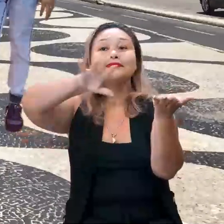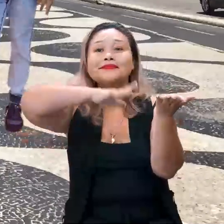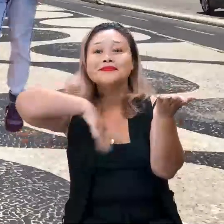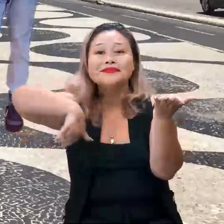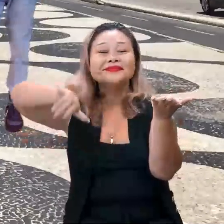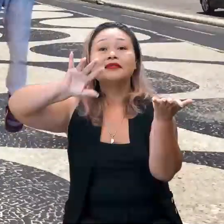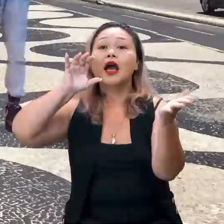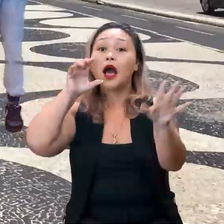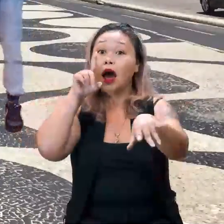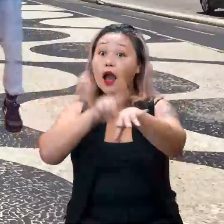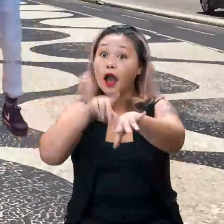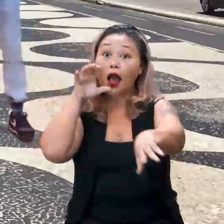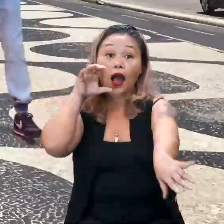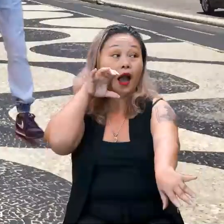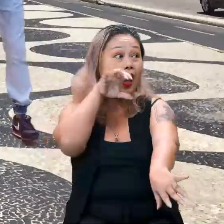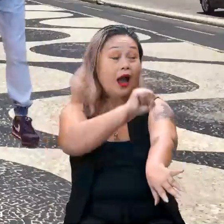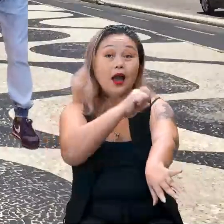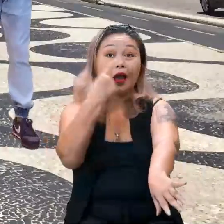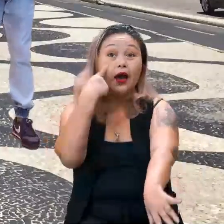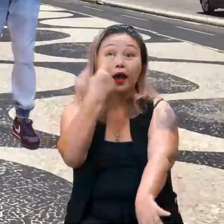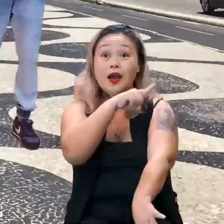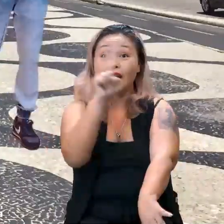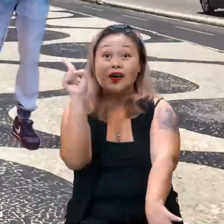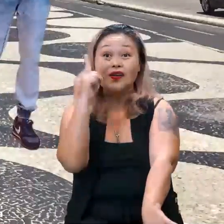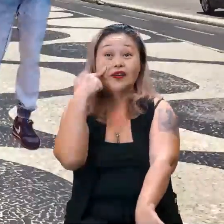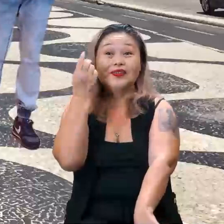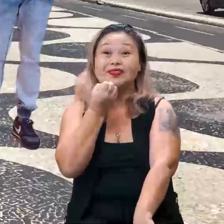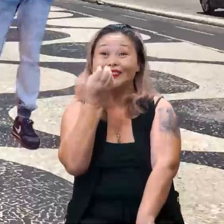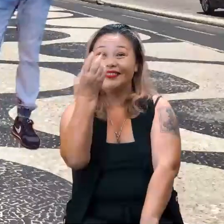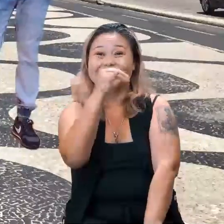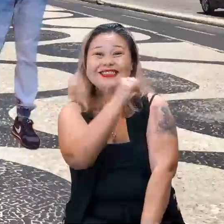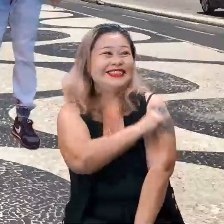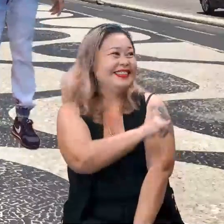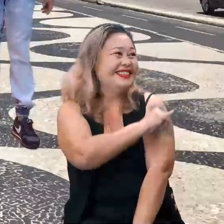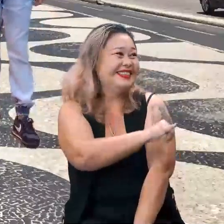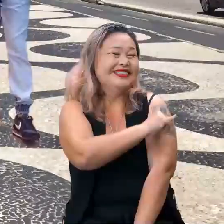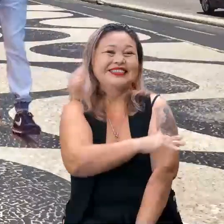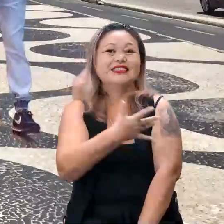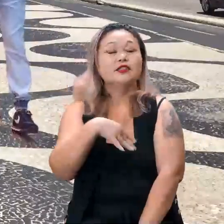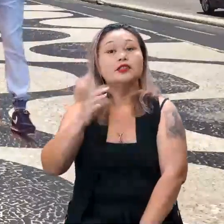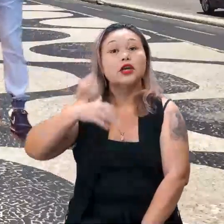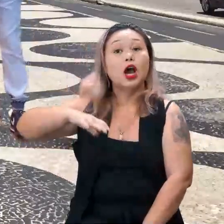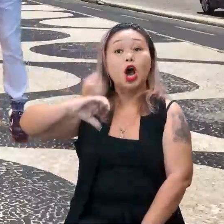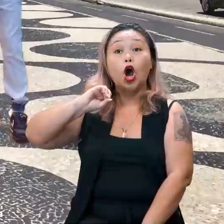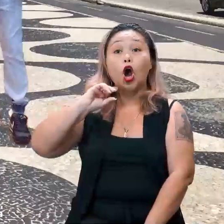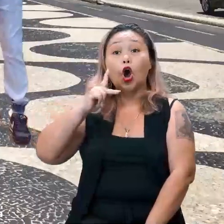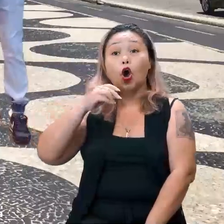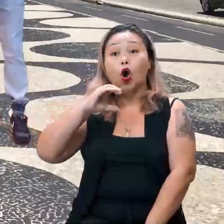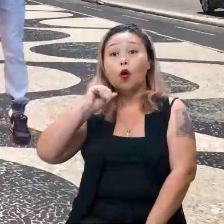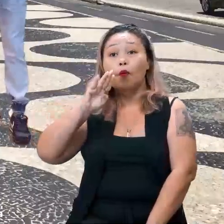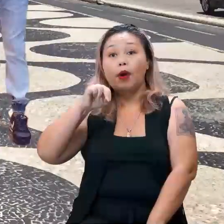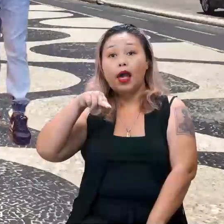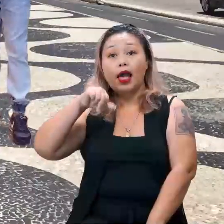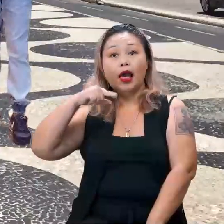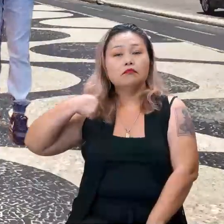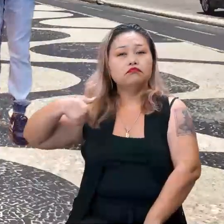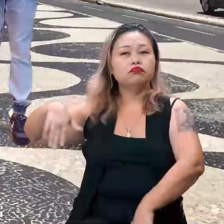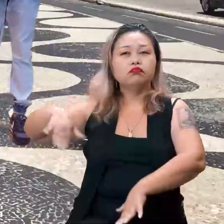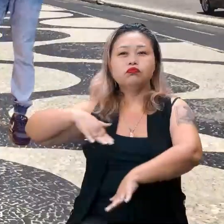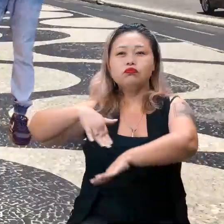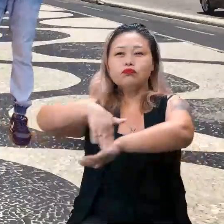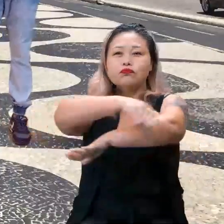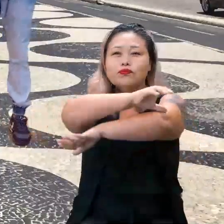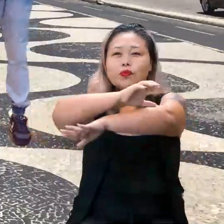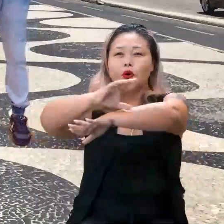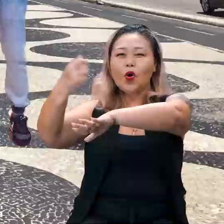rápido, aqui é rápido. A gente é sonhar com a viagem pro Rio de Janeiro, a gente já tá em Copacabana. Já estamos aqui no calçadão, aproveitar esse sol. É,